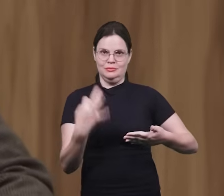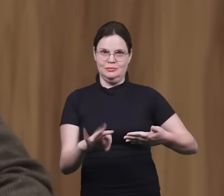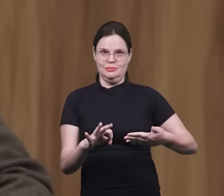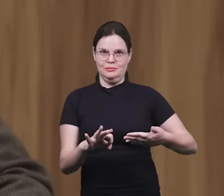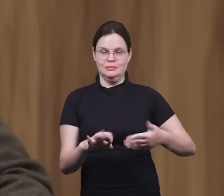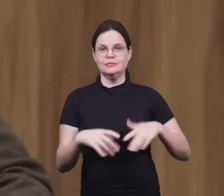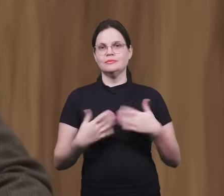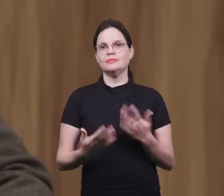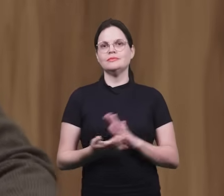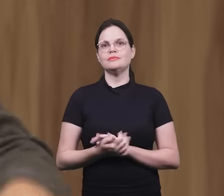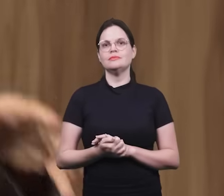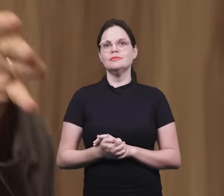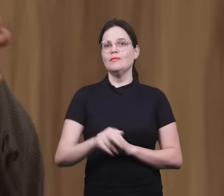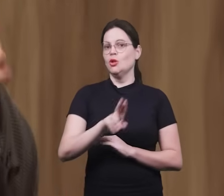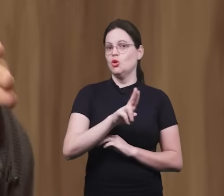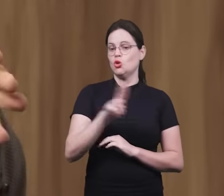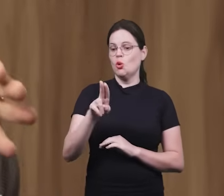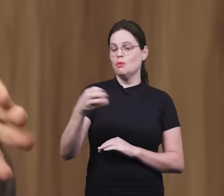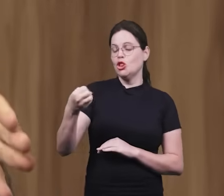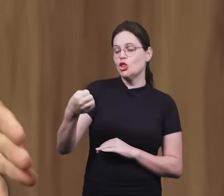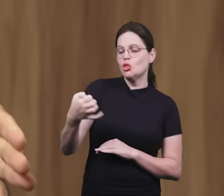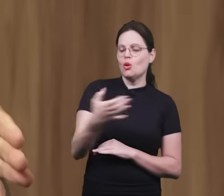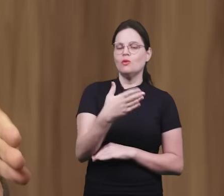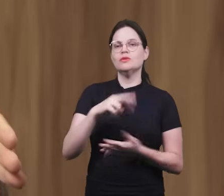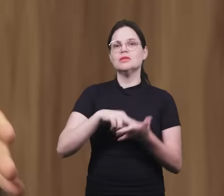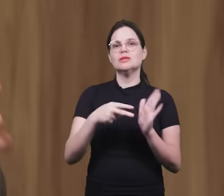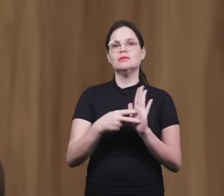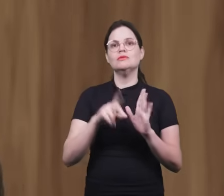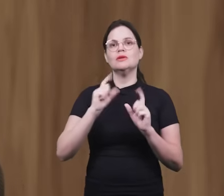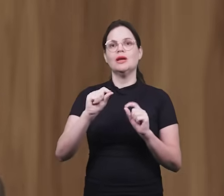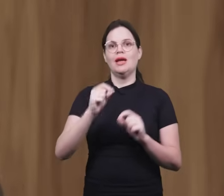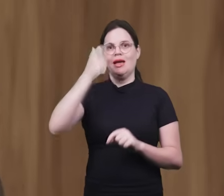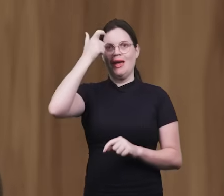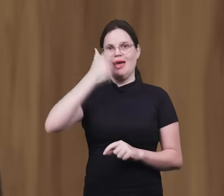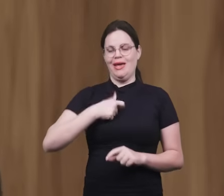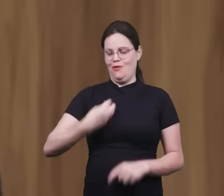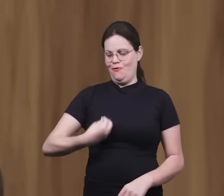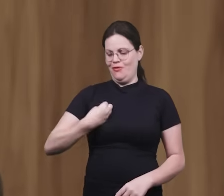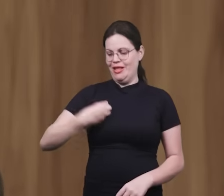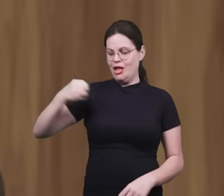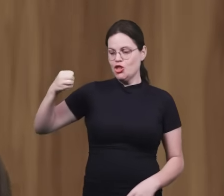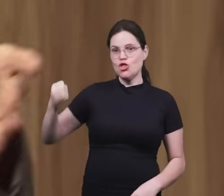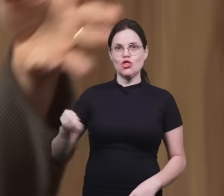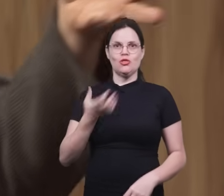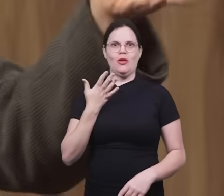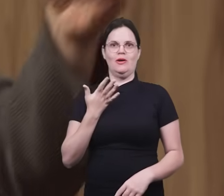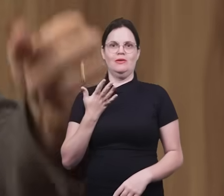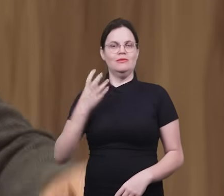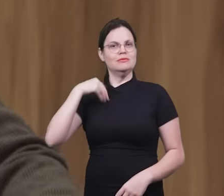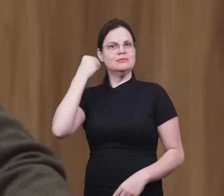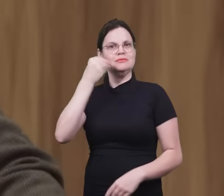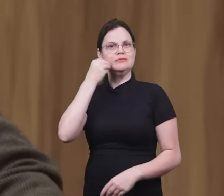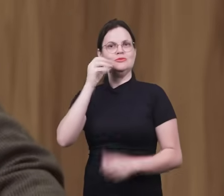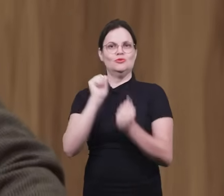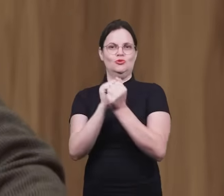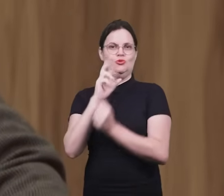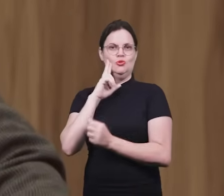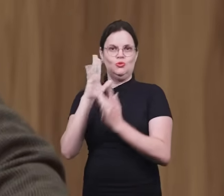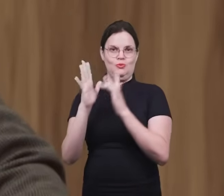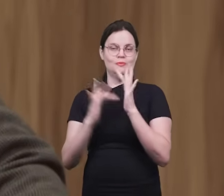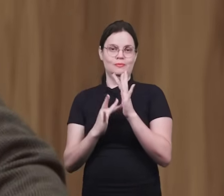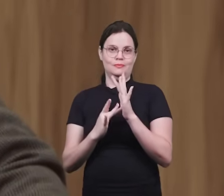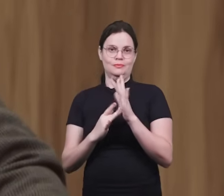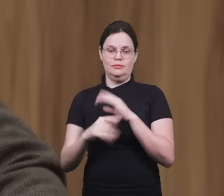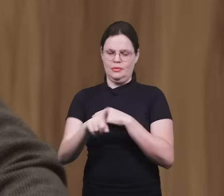na sua vida quando ele se entrega a Jesus. É o novo nascimento. No caso da igreja,